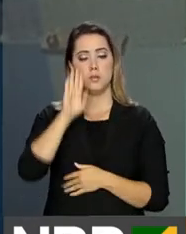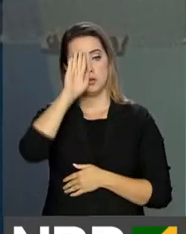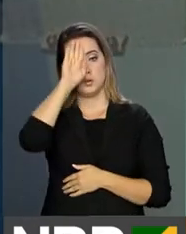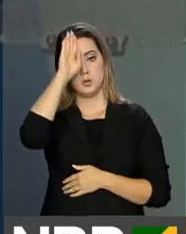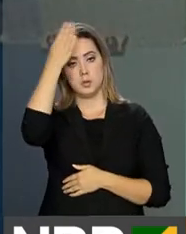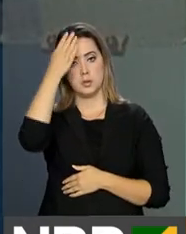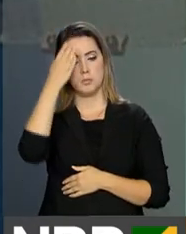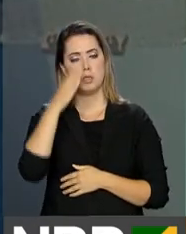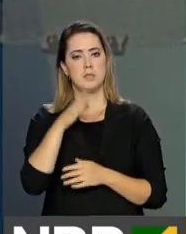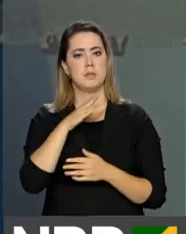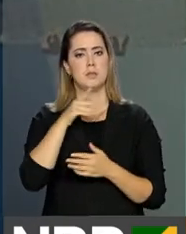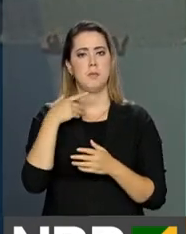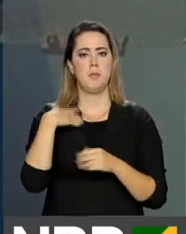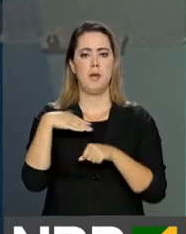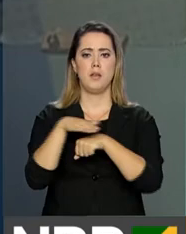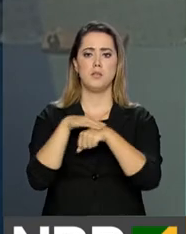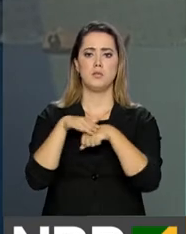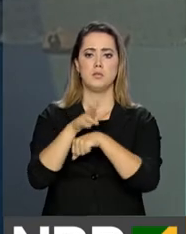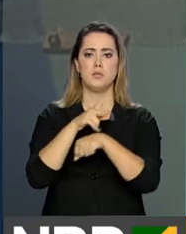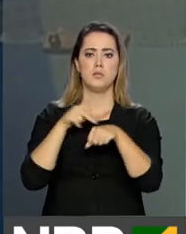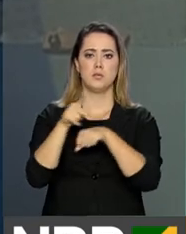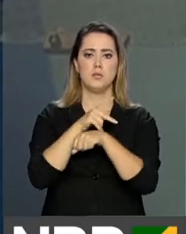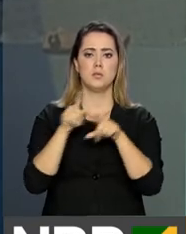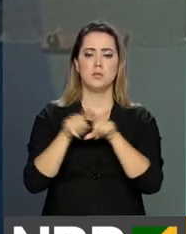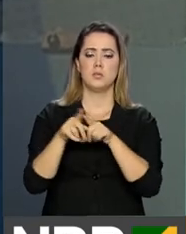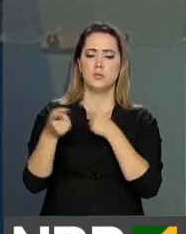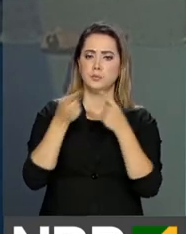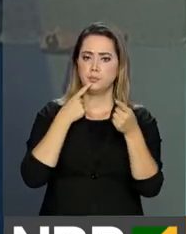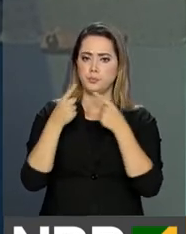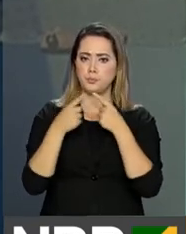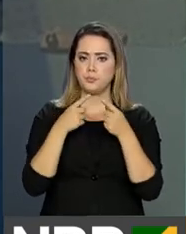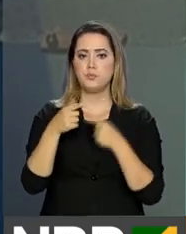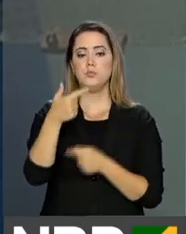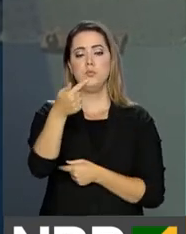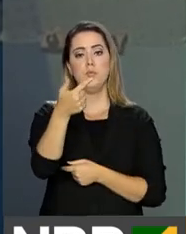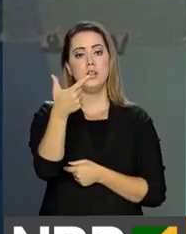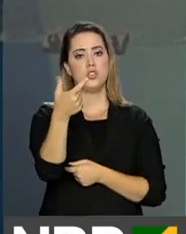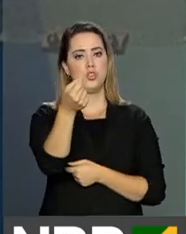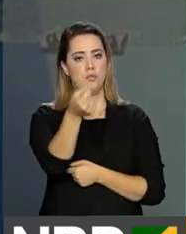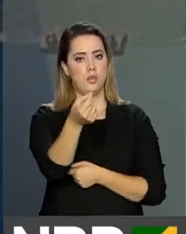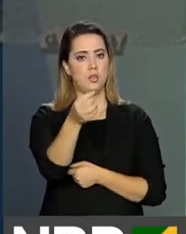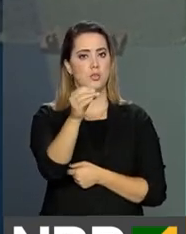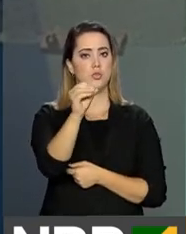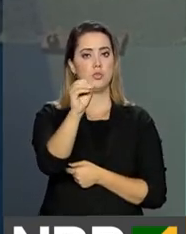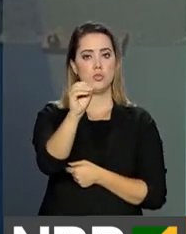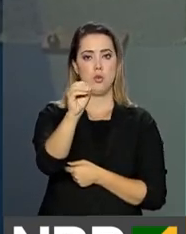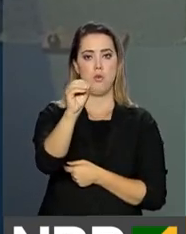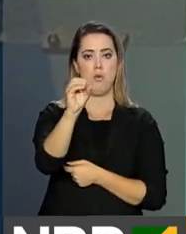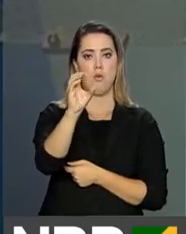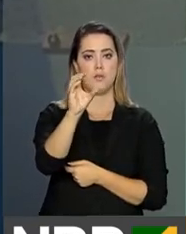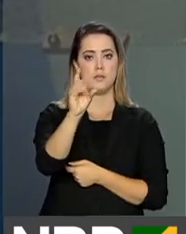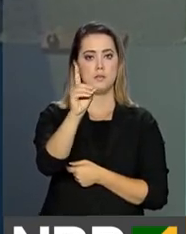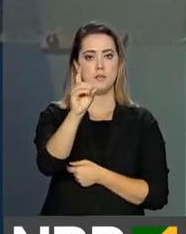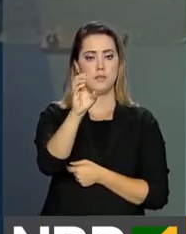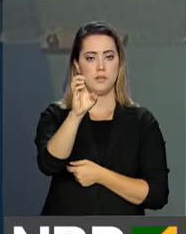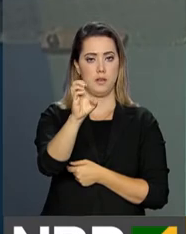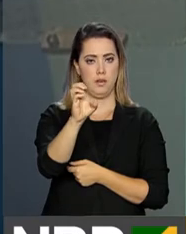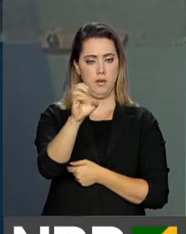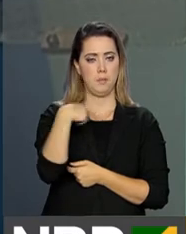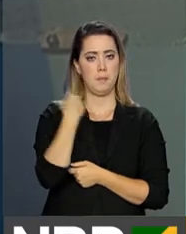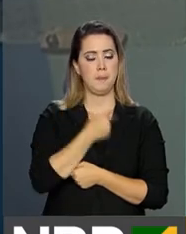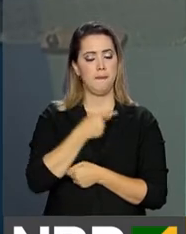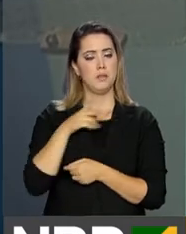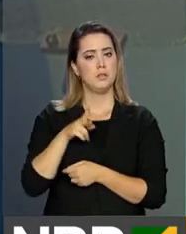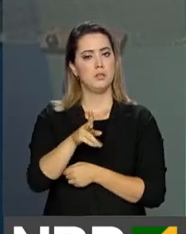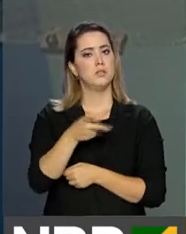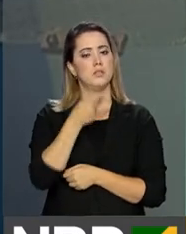no G20, seja na OCDE, seja em outras áreas, e nós atuamos sempre para